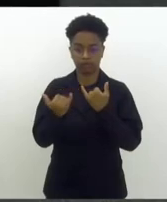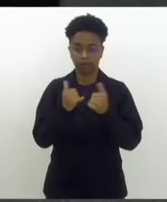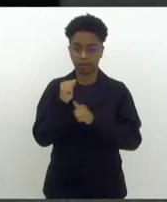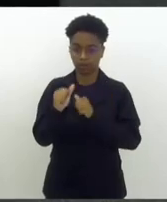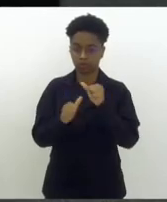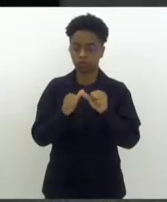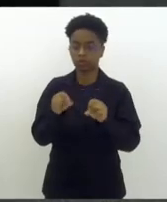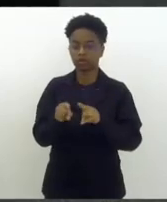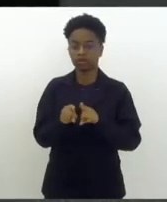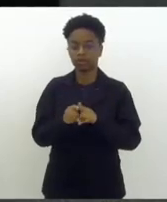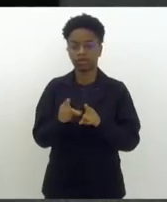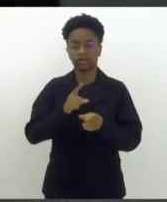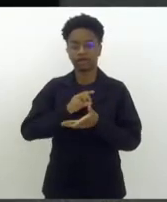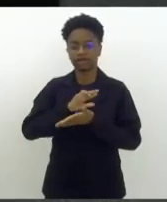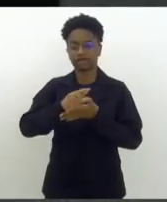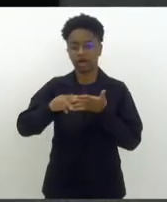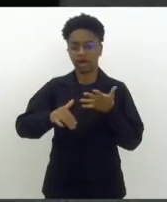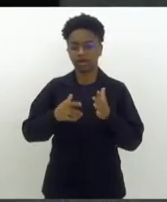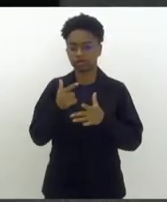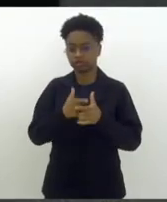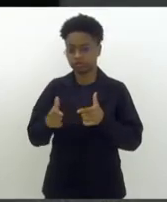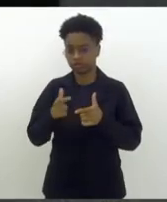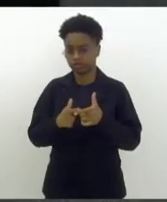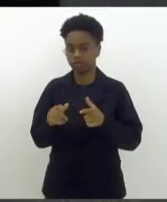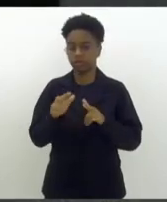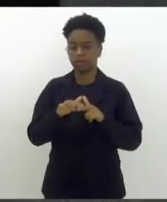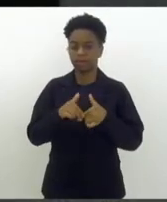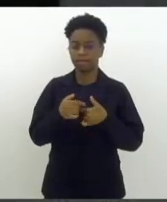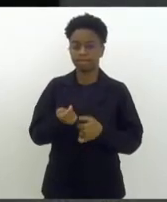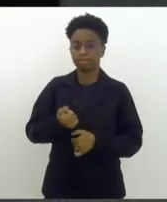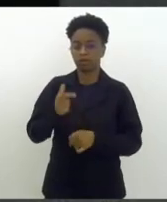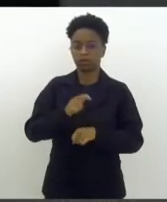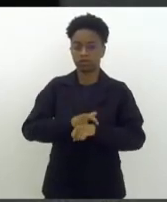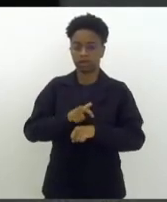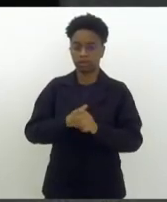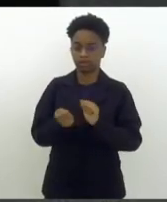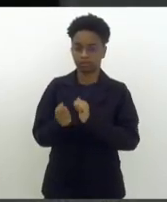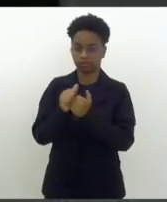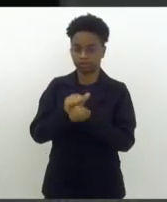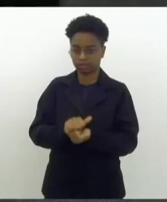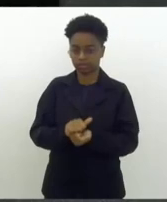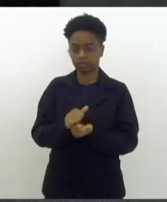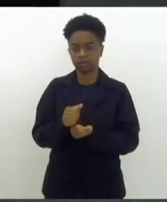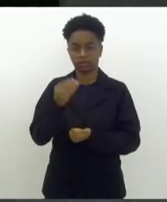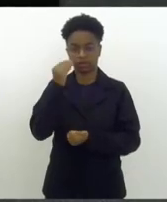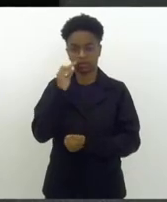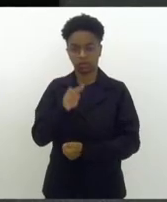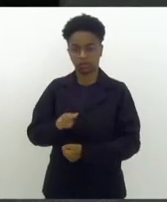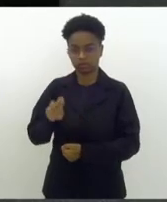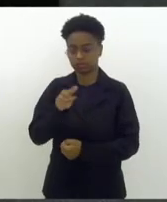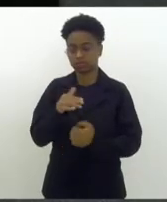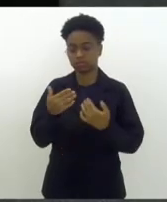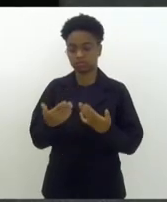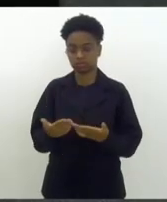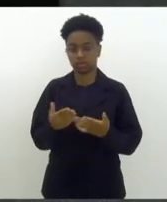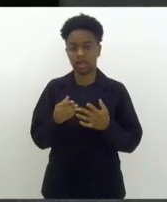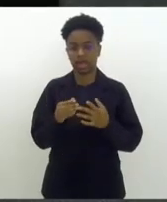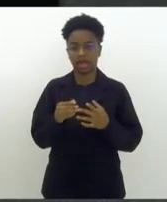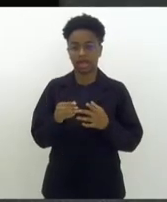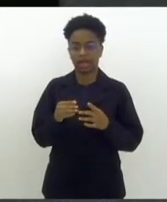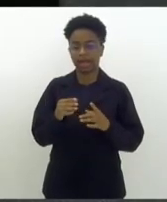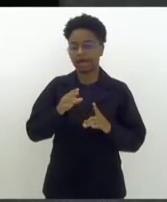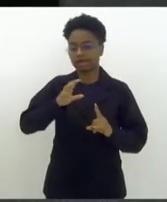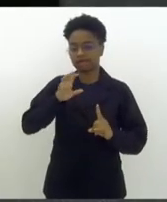e tem gerado uma série de problemas decorrentes do pouco tempo de adaptação para utilizá-los os assédio sobre